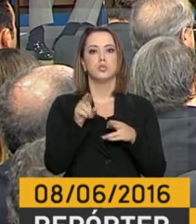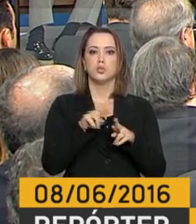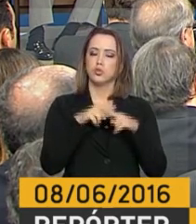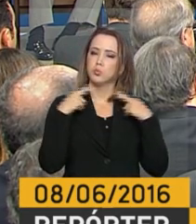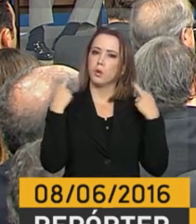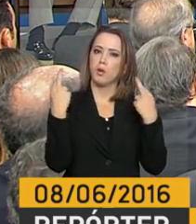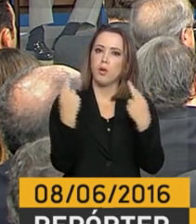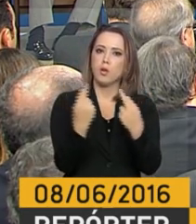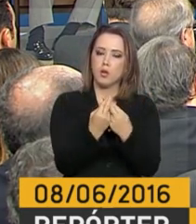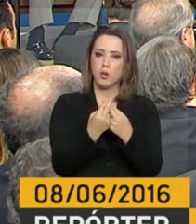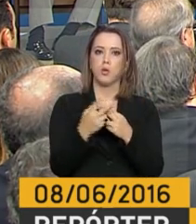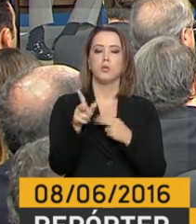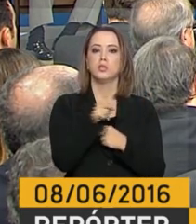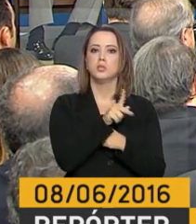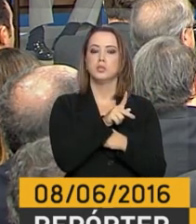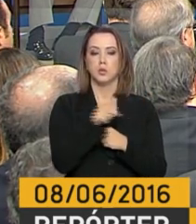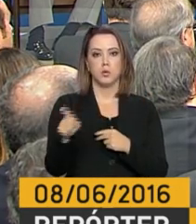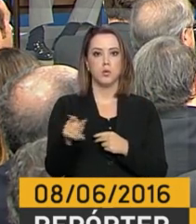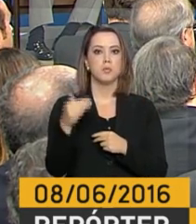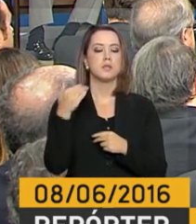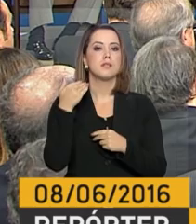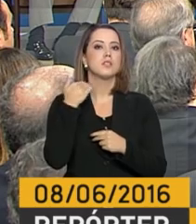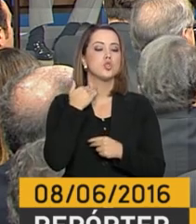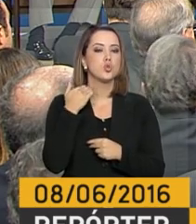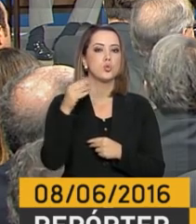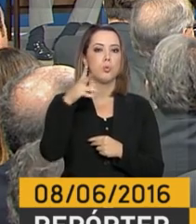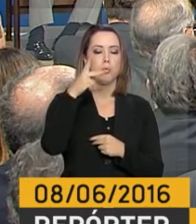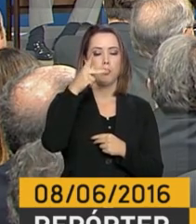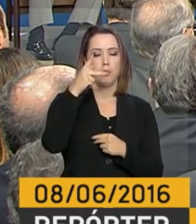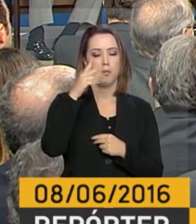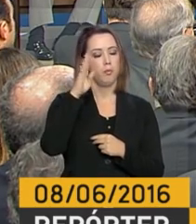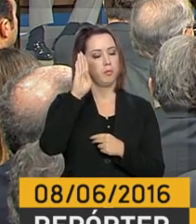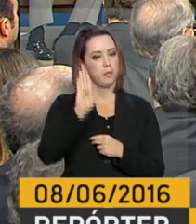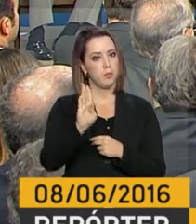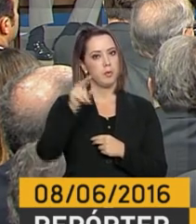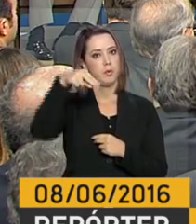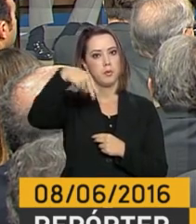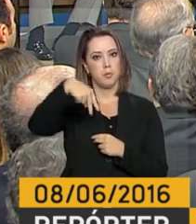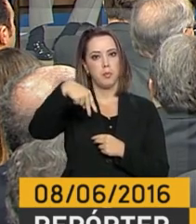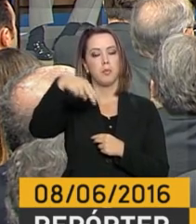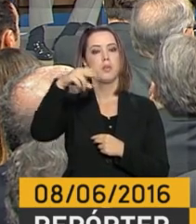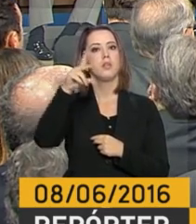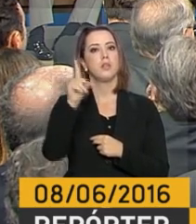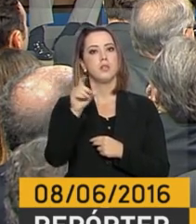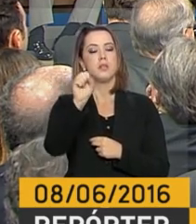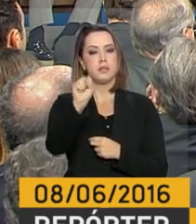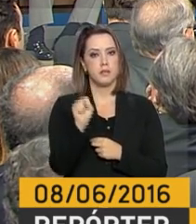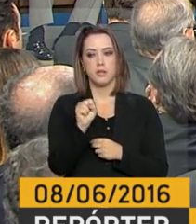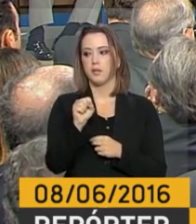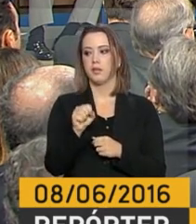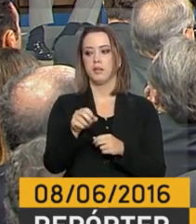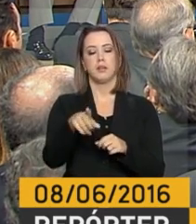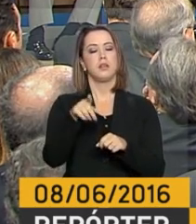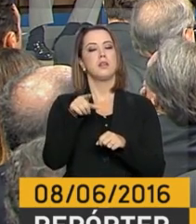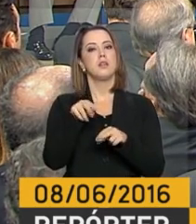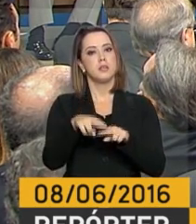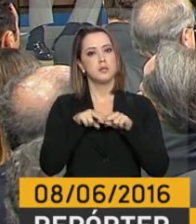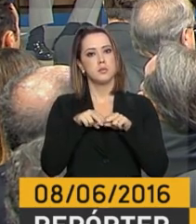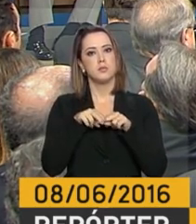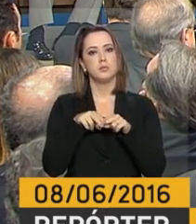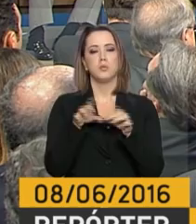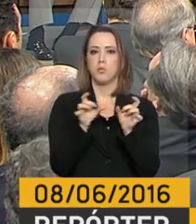BNDS para que possamos discutir a questão do crédito a exportação que você muito bem